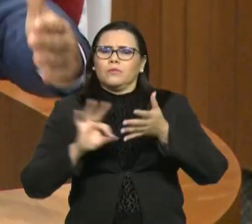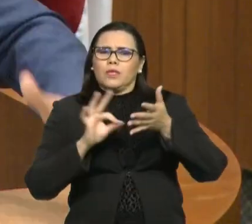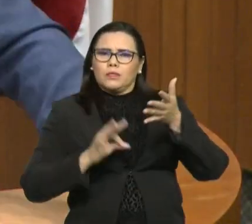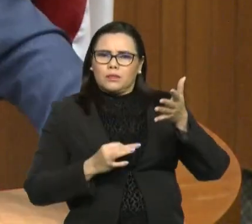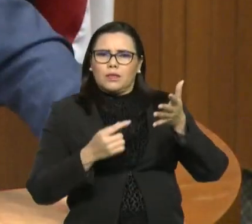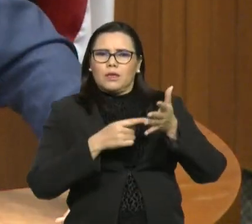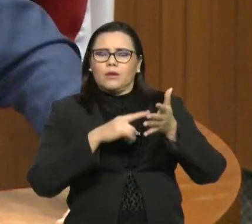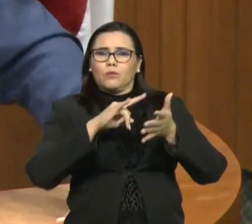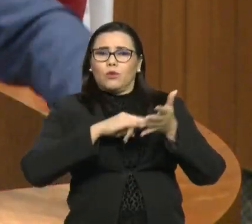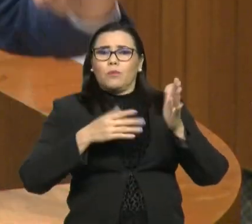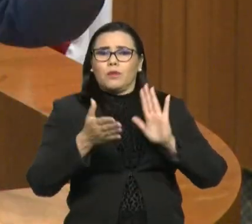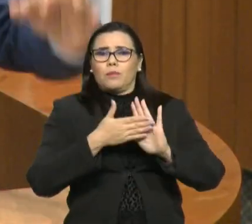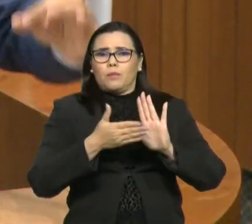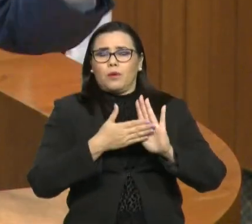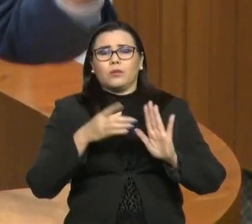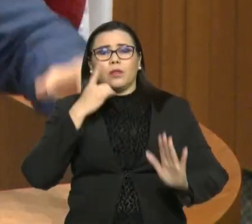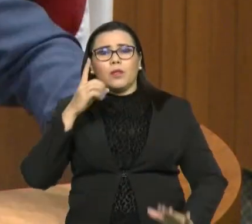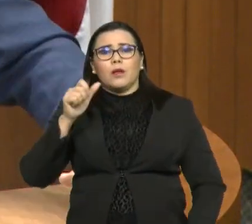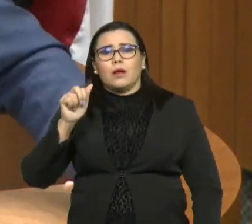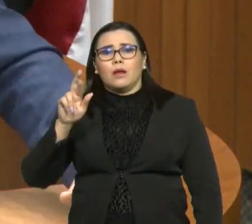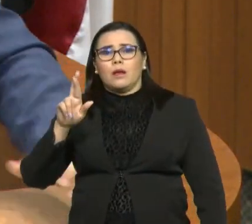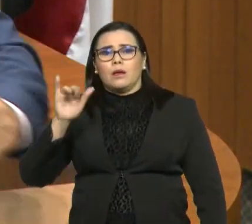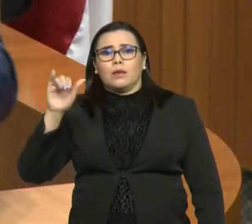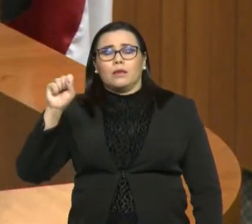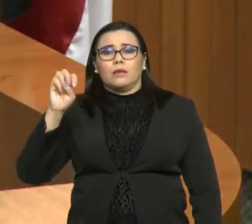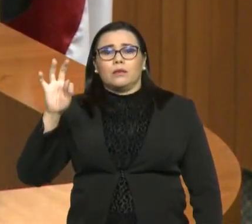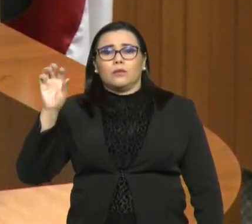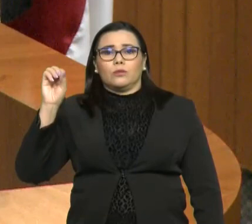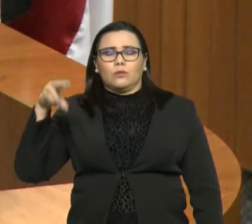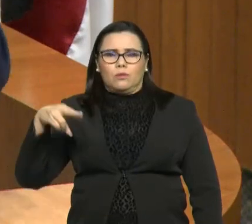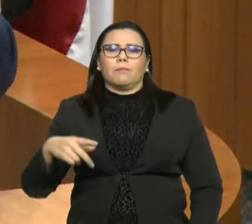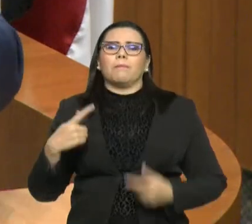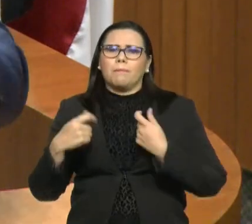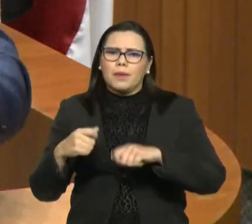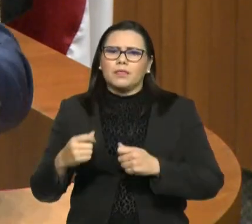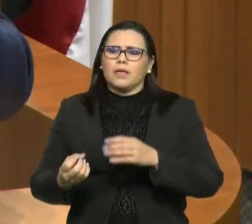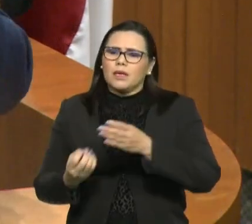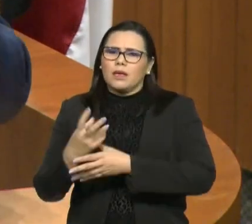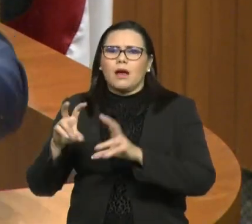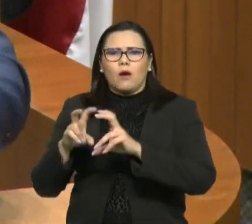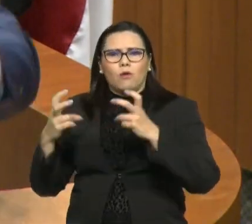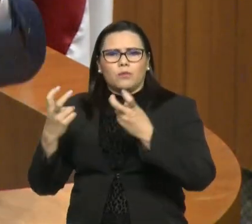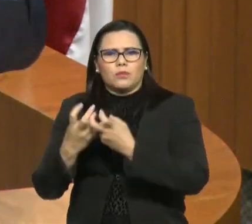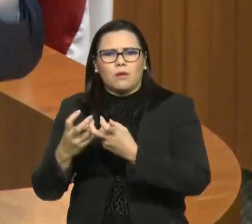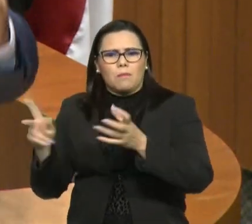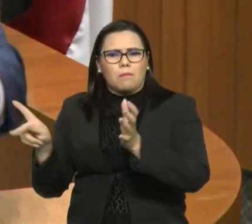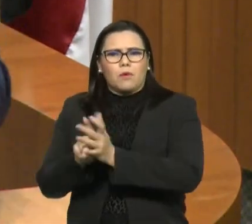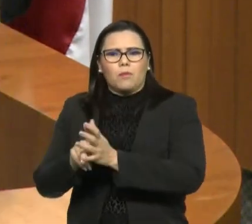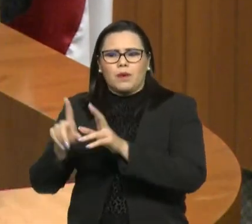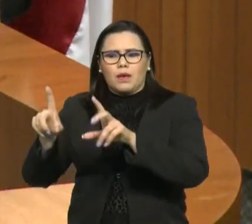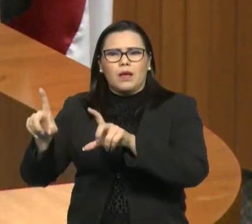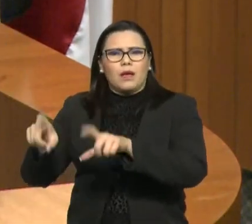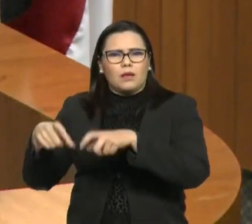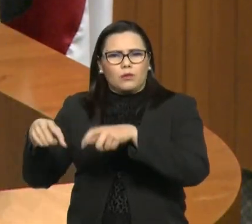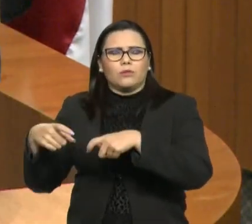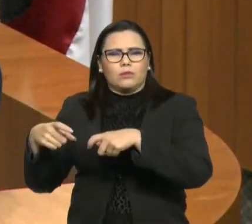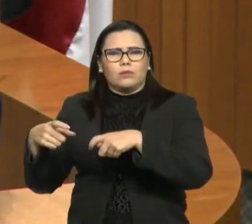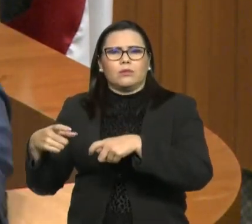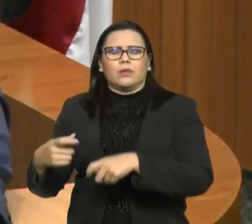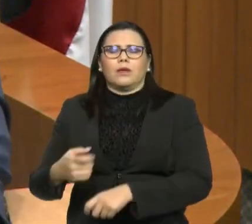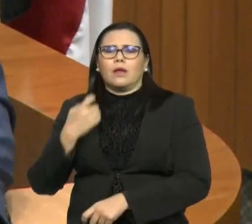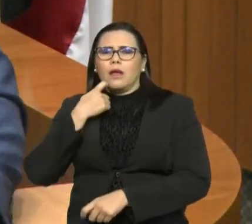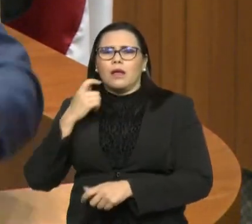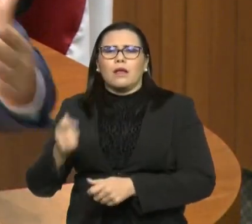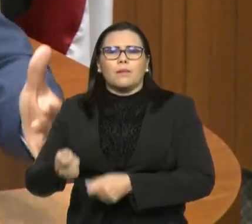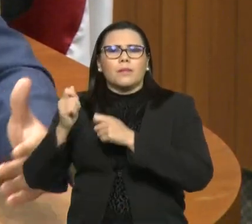a proposta do deputado Aristão para criar, é necessário criar uma comissão que trata da agricultura, da pecuária, da pesca, e nós